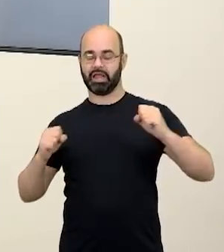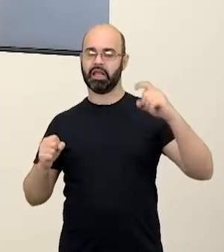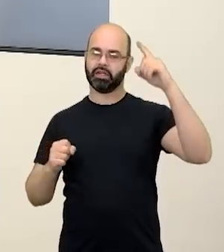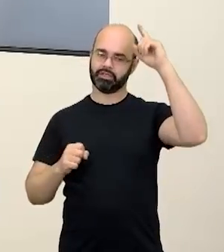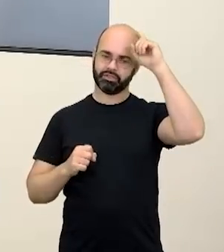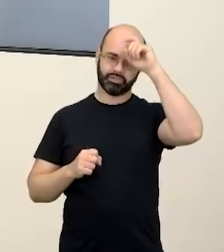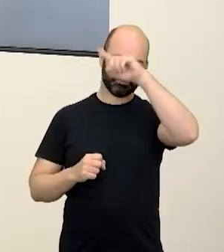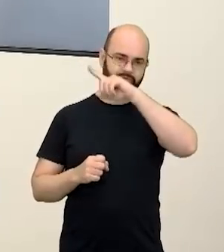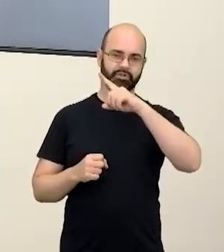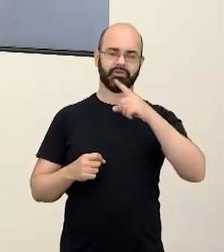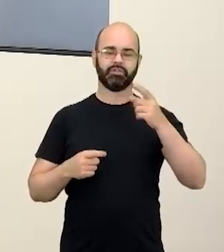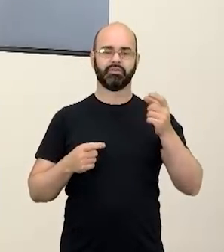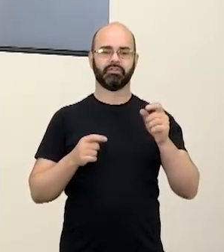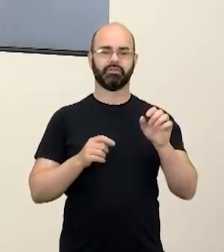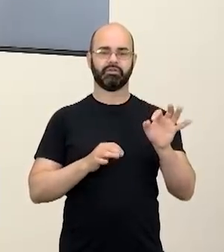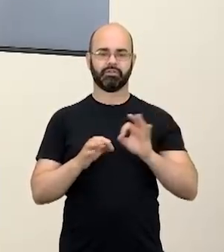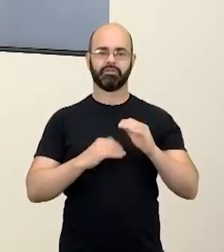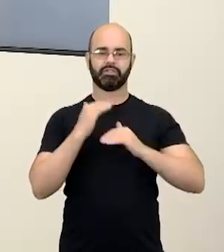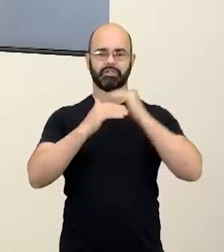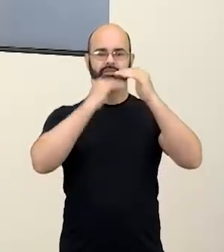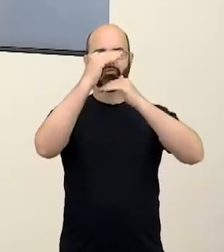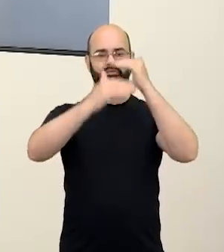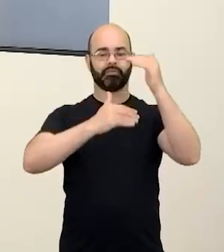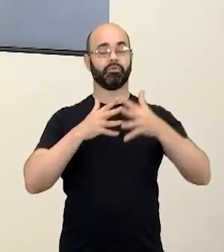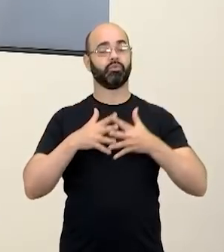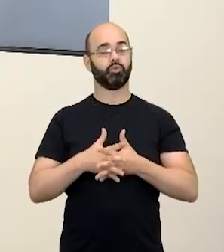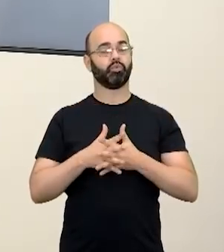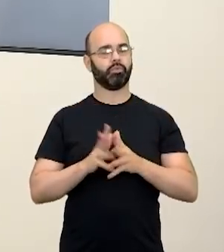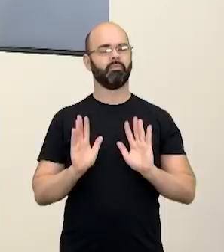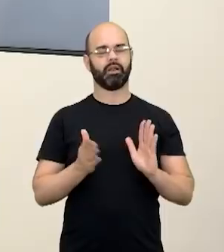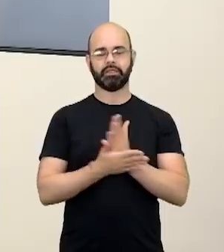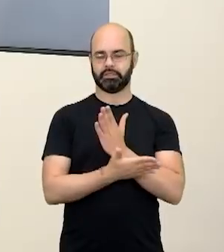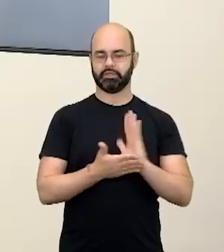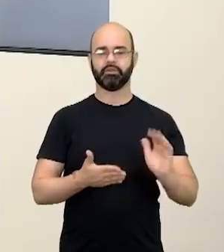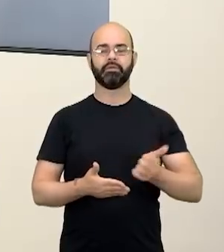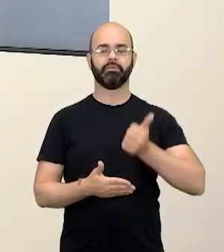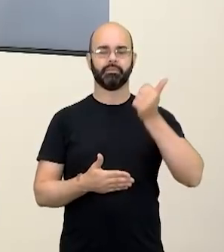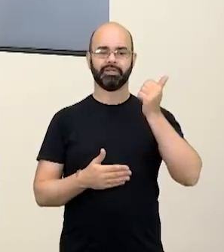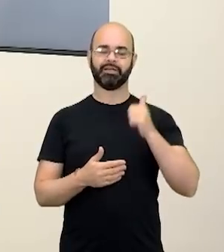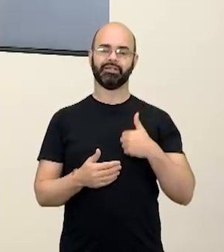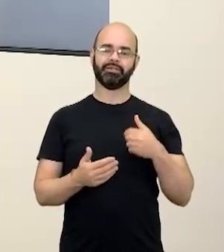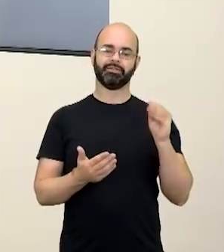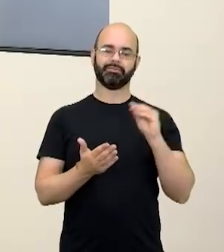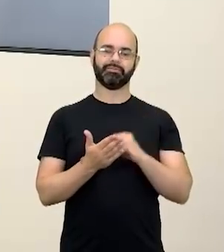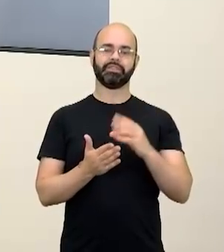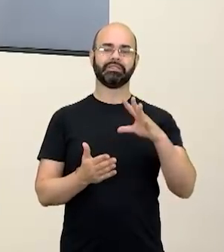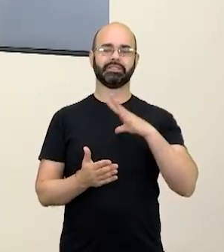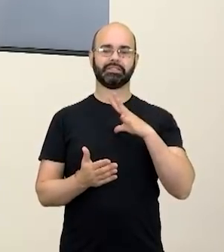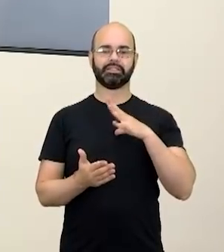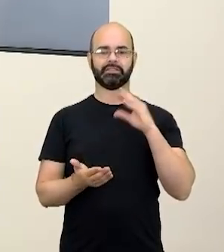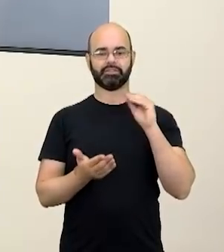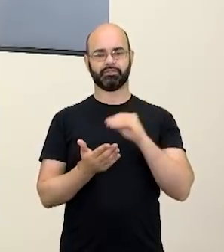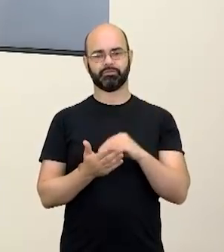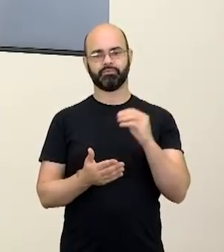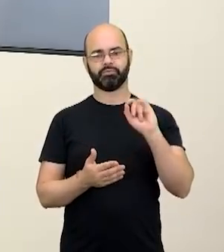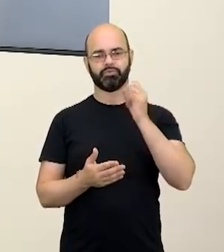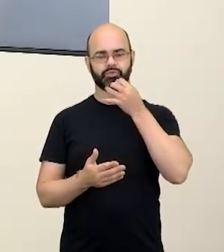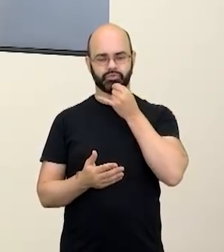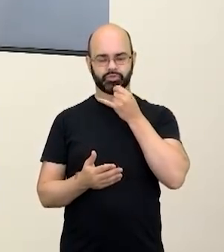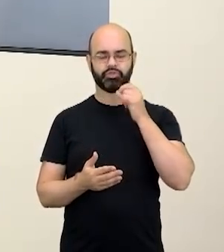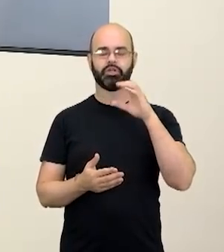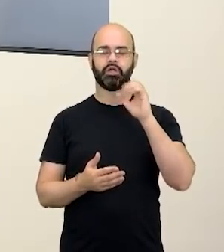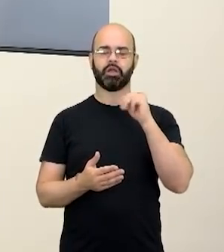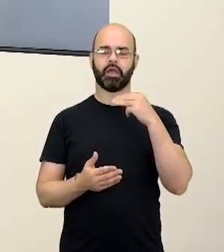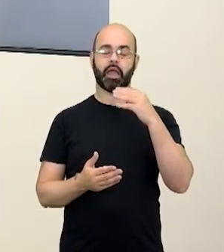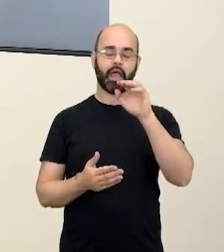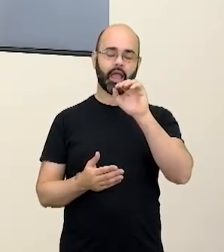esse processo, né, de desenvolvimento, né? Então, região metropolitana de Jundiaí, até coloquei aqui as cidades, seria Jundiaí, Cabreúva,